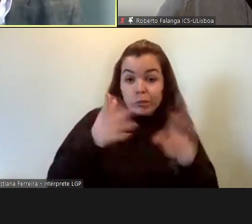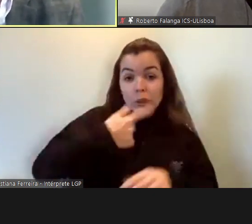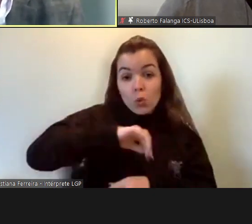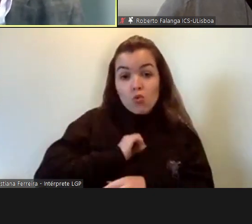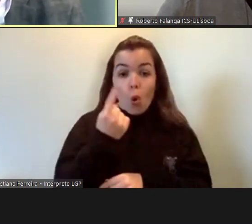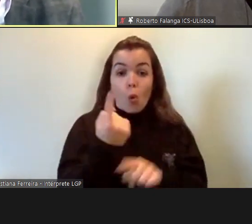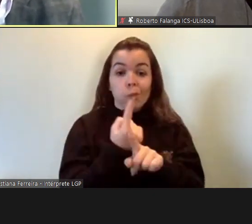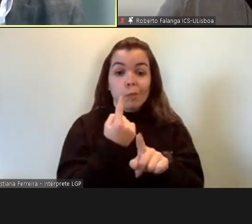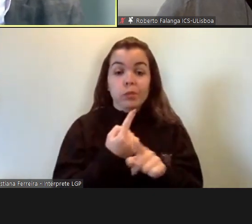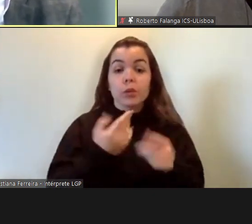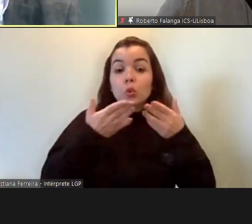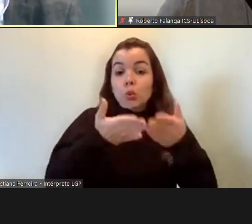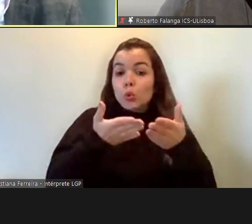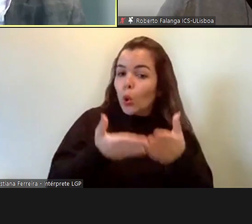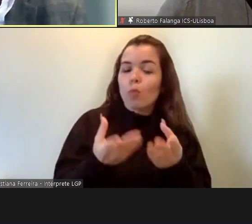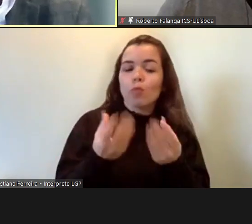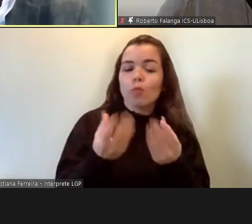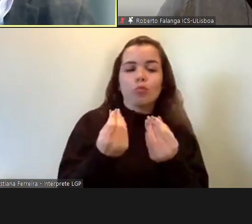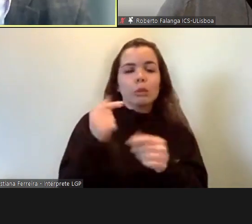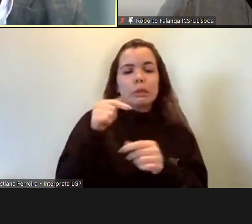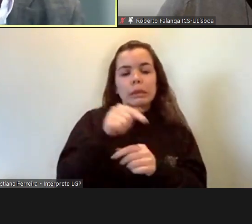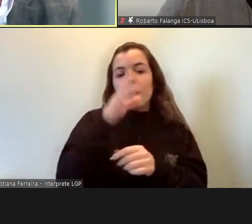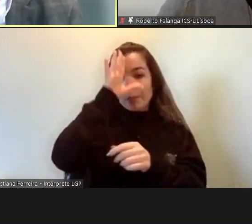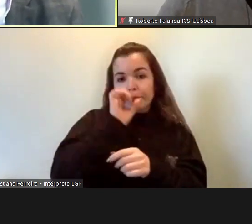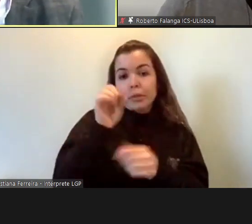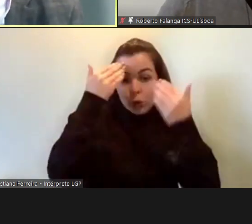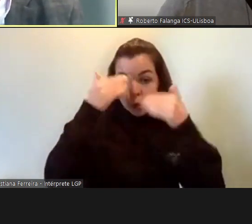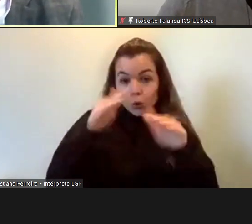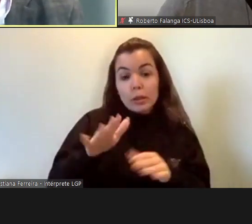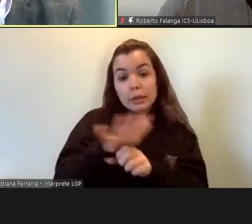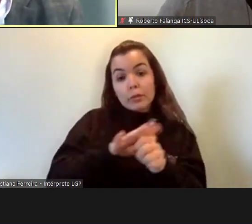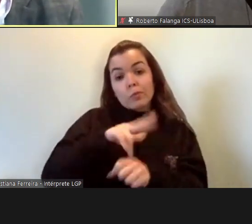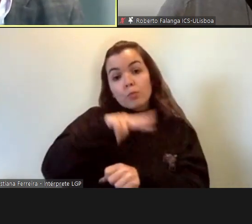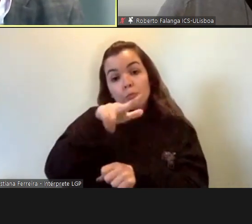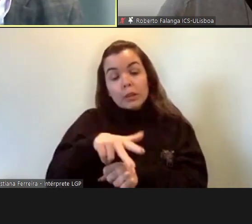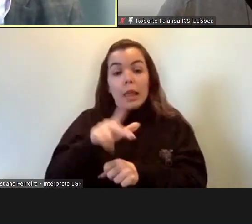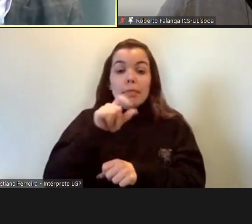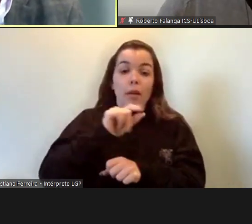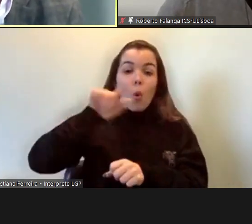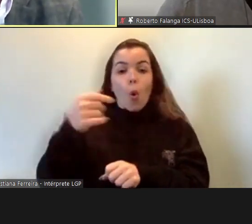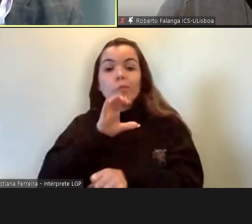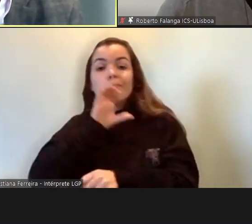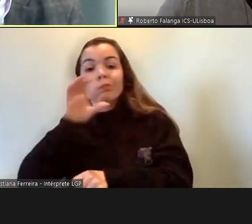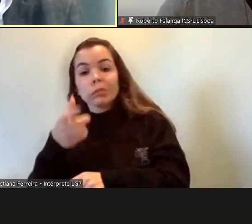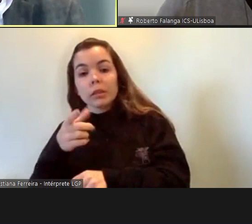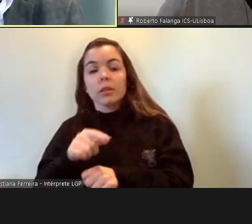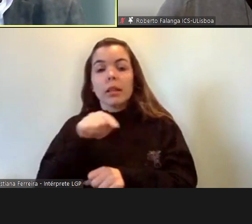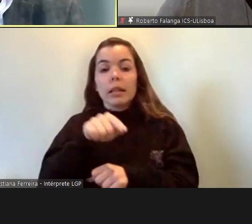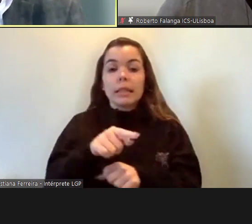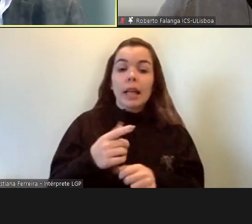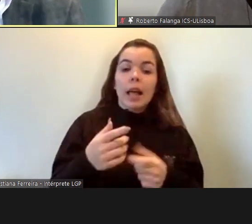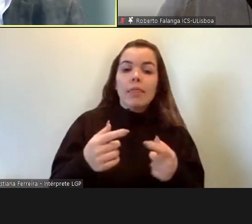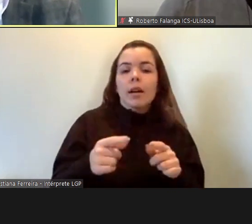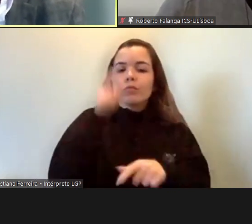que contribuiu imenso para este Estado, no caso português, até mais talvez noutros países, para este estado de apatia, foi também